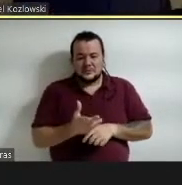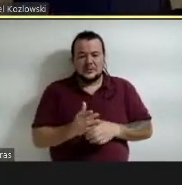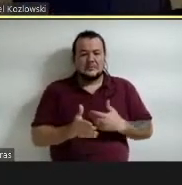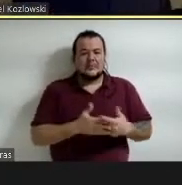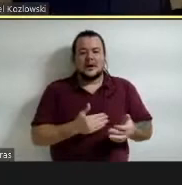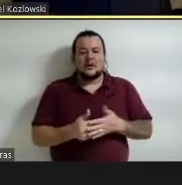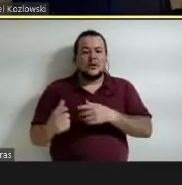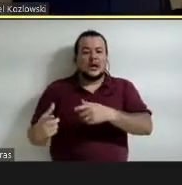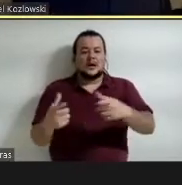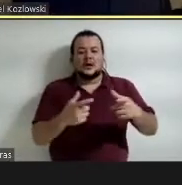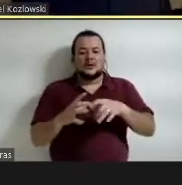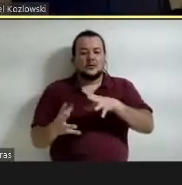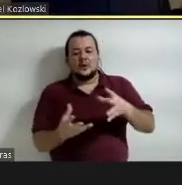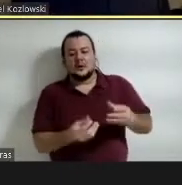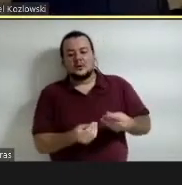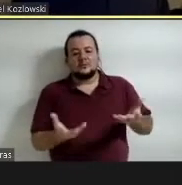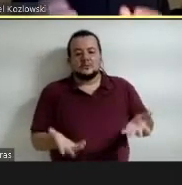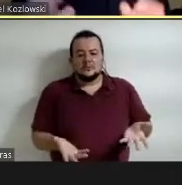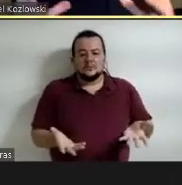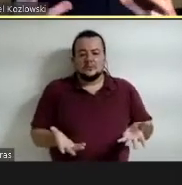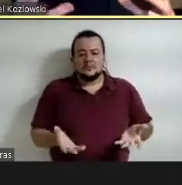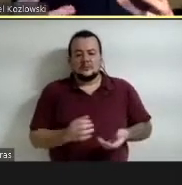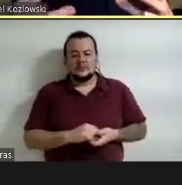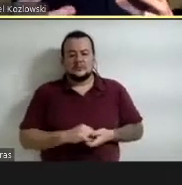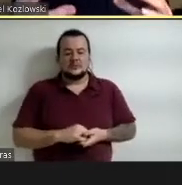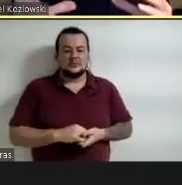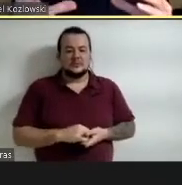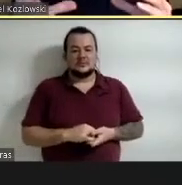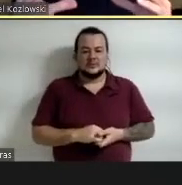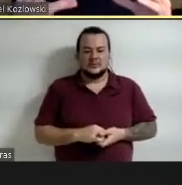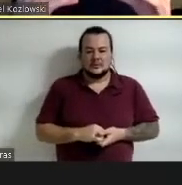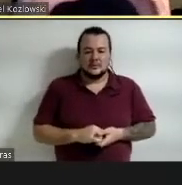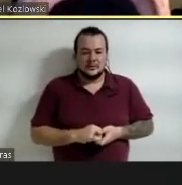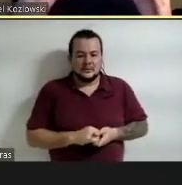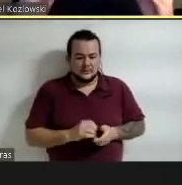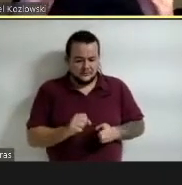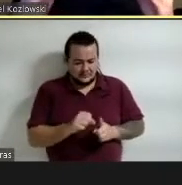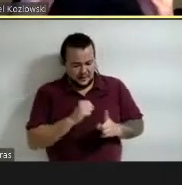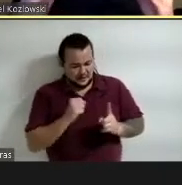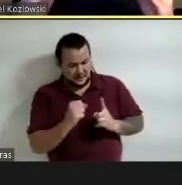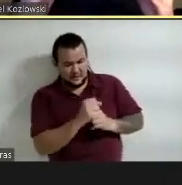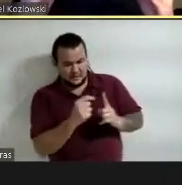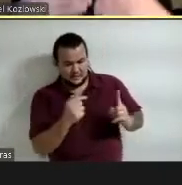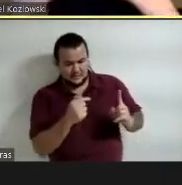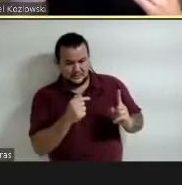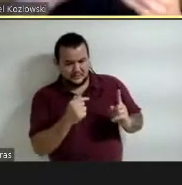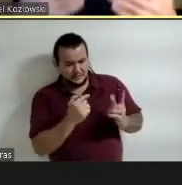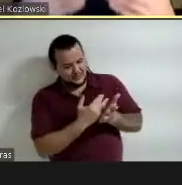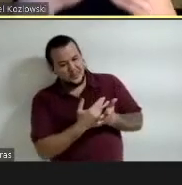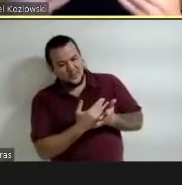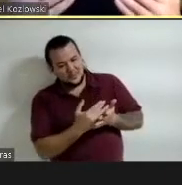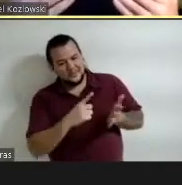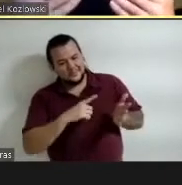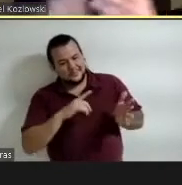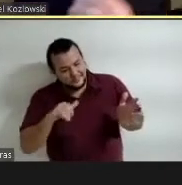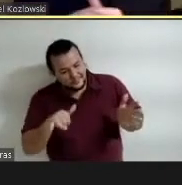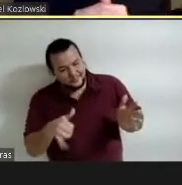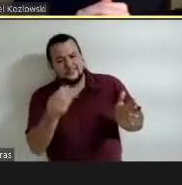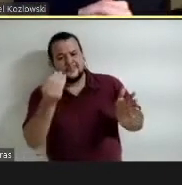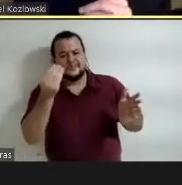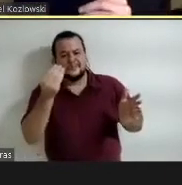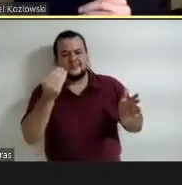mundo. Então, a civilização começa a tirar vantagem dessa mobilidade